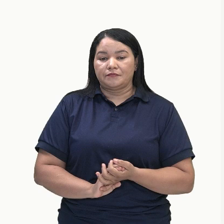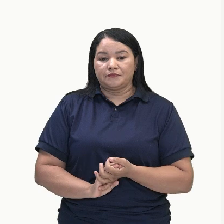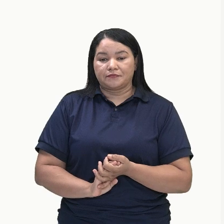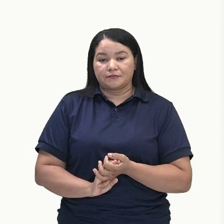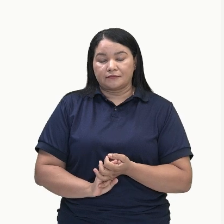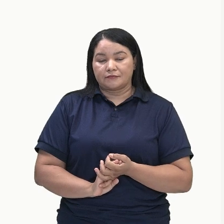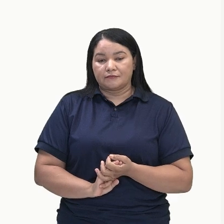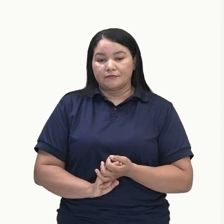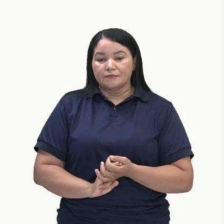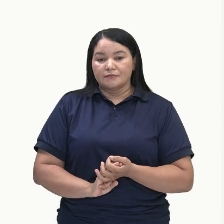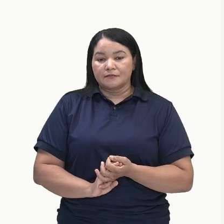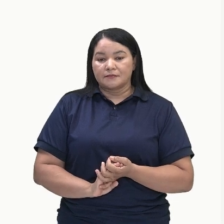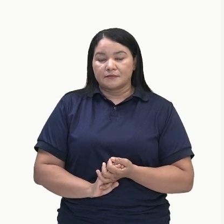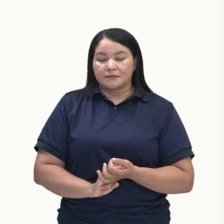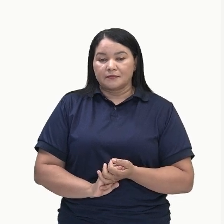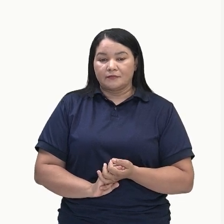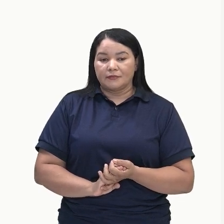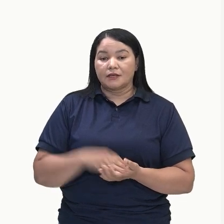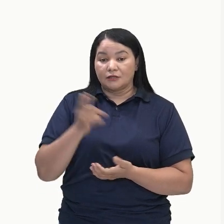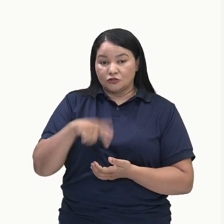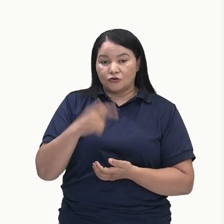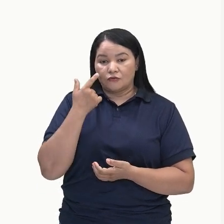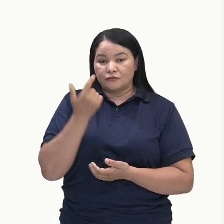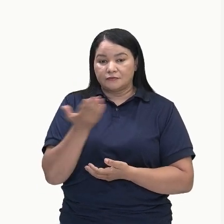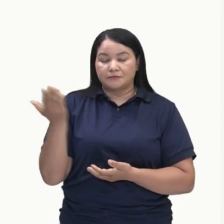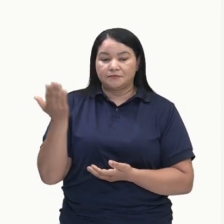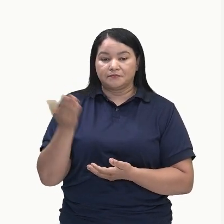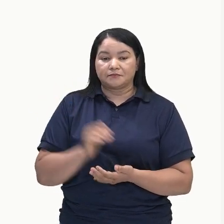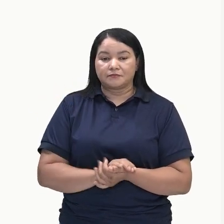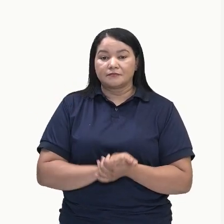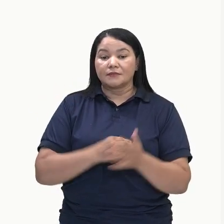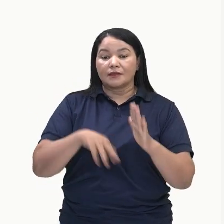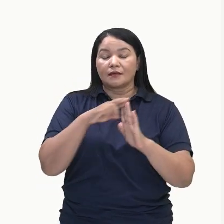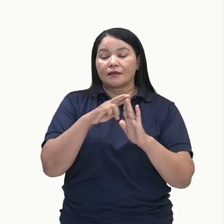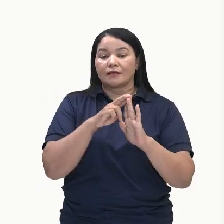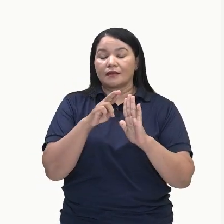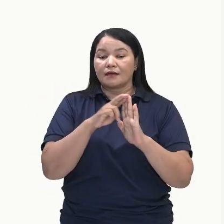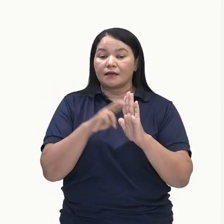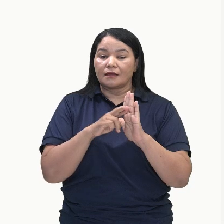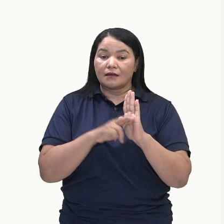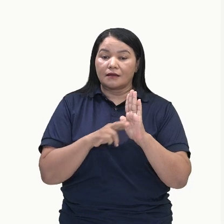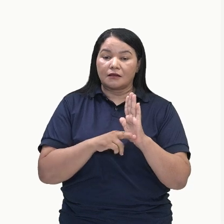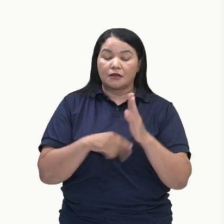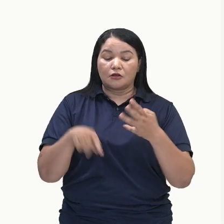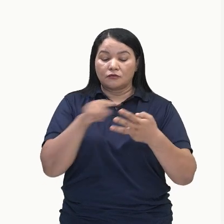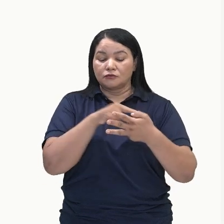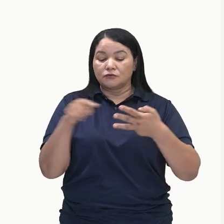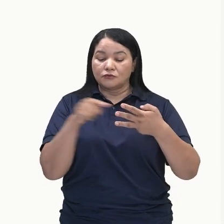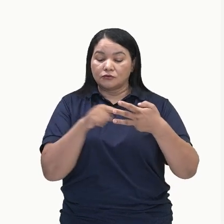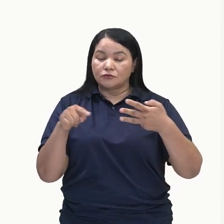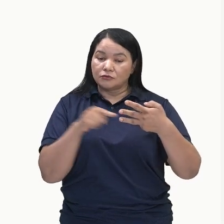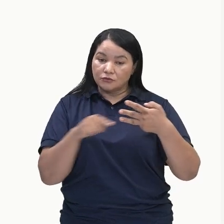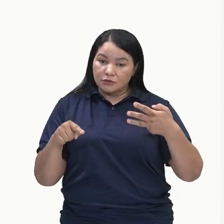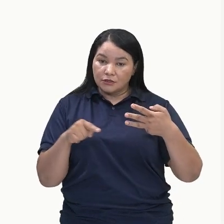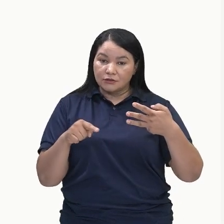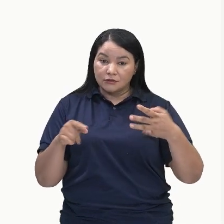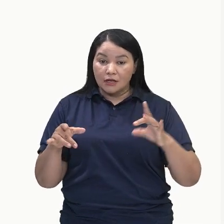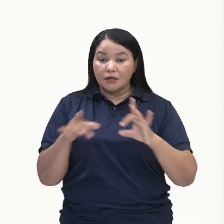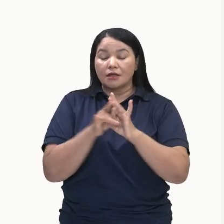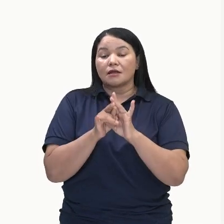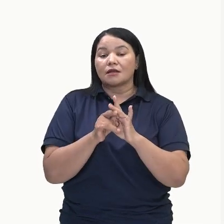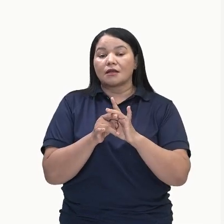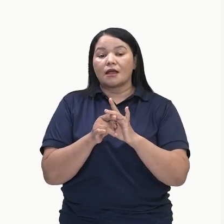de existência? Vamos voltar lá? Qual é o critério para que esses 3 segmentos formem, então, um